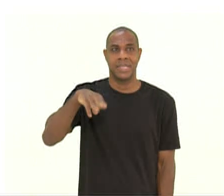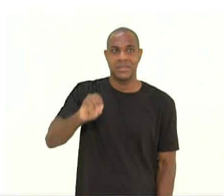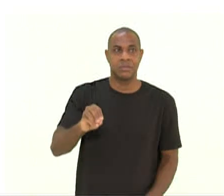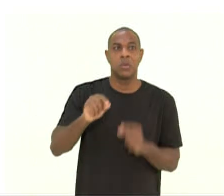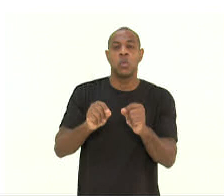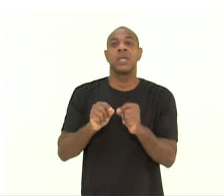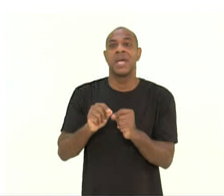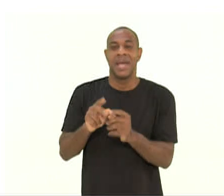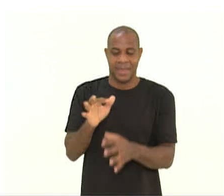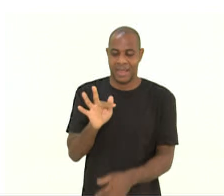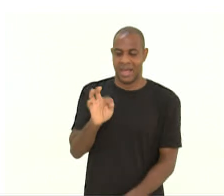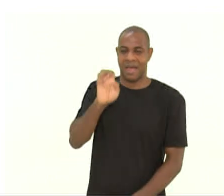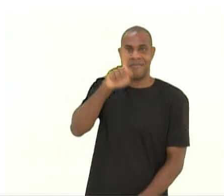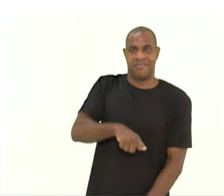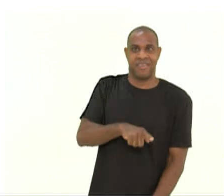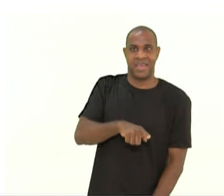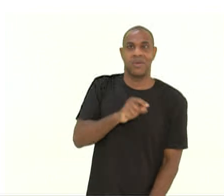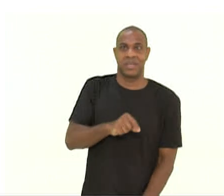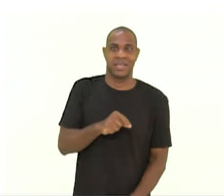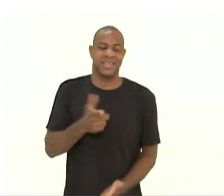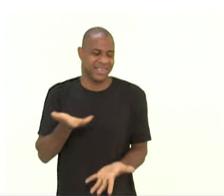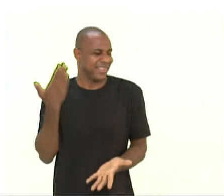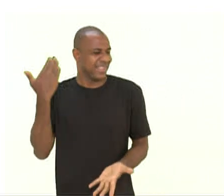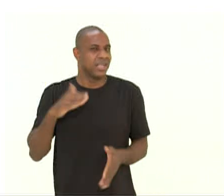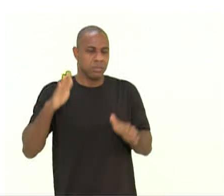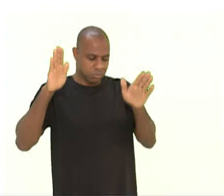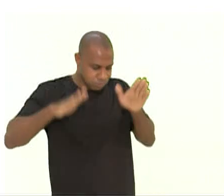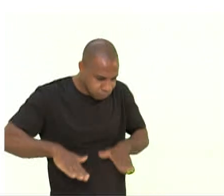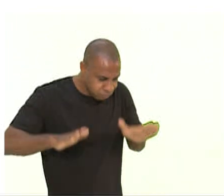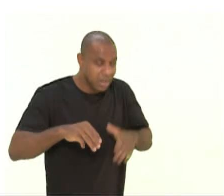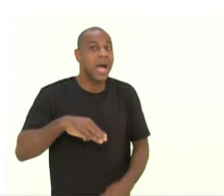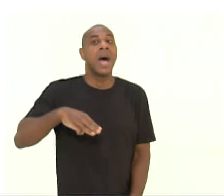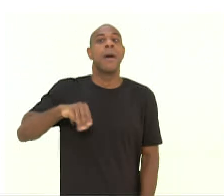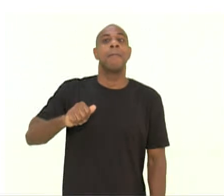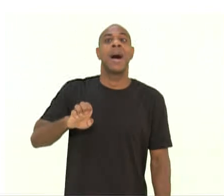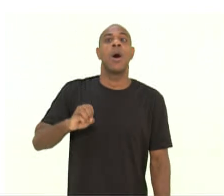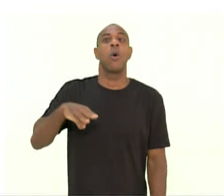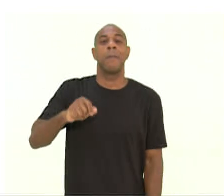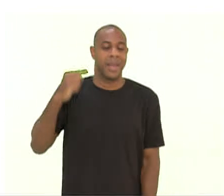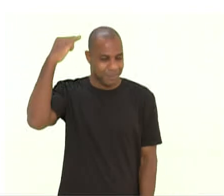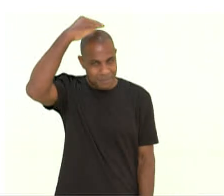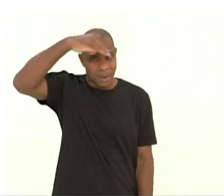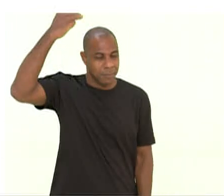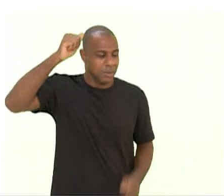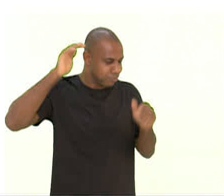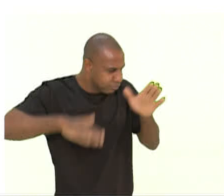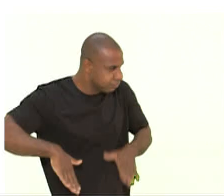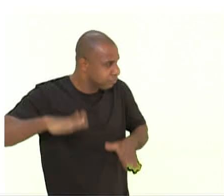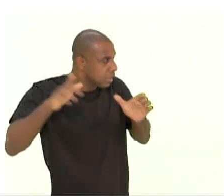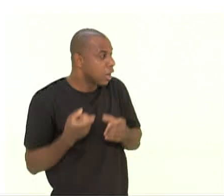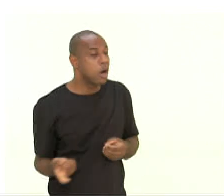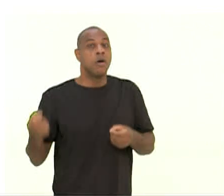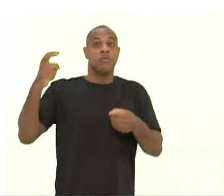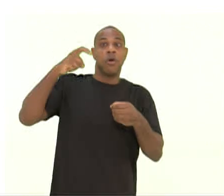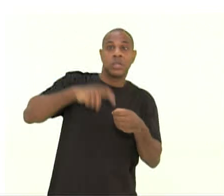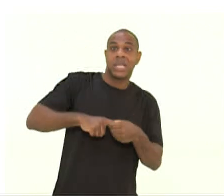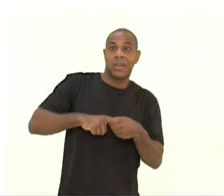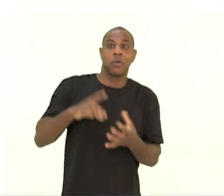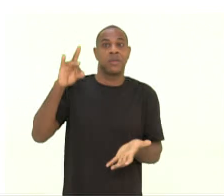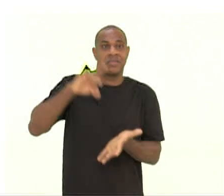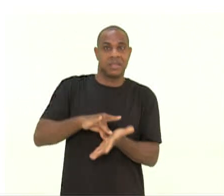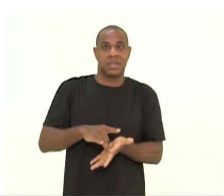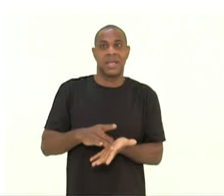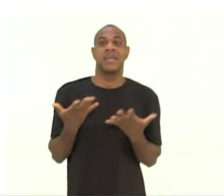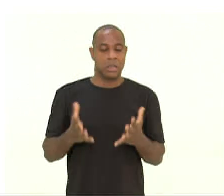de Maomé, lá do século VII, voltar aos preceitos originais da religião islâmica, purificar